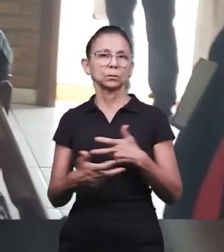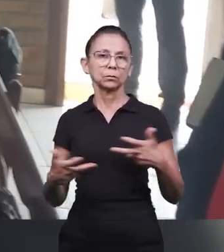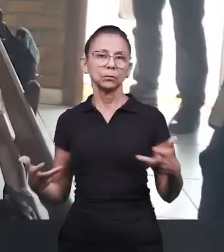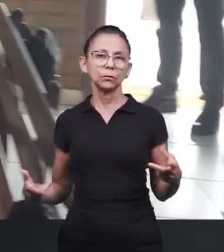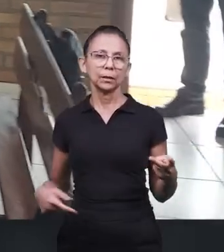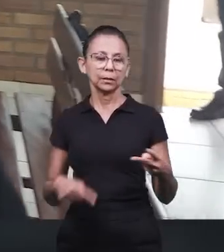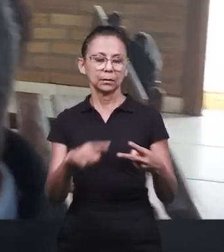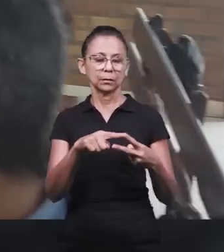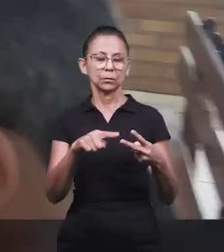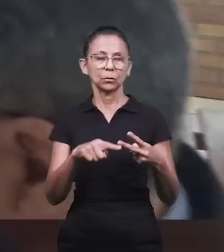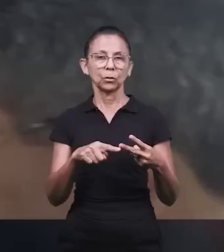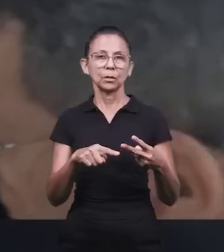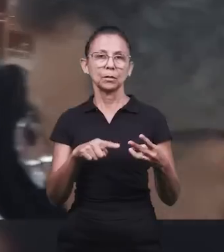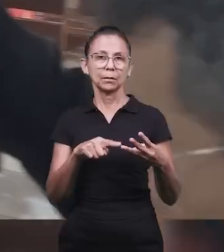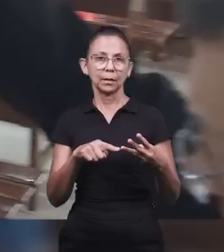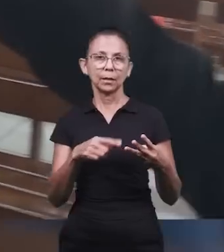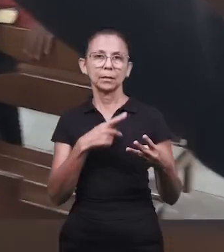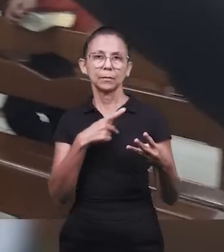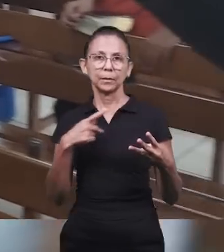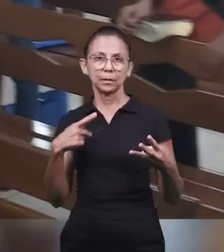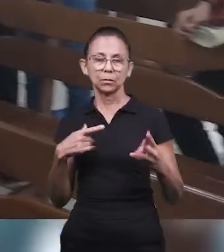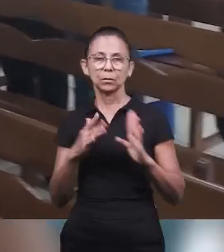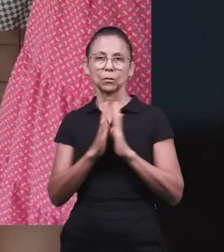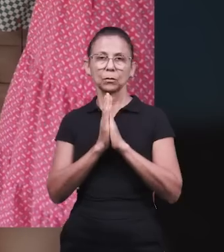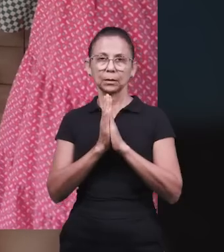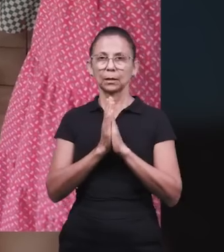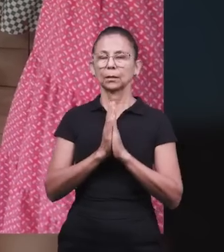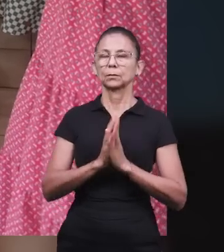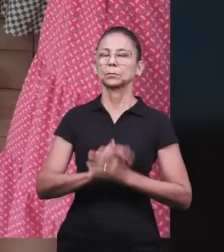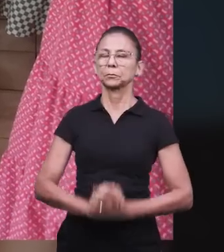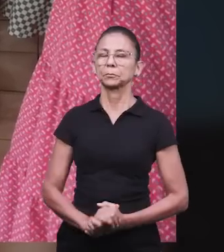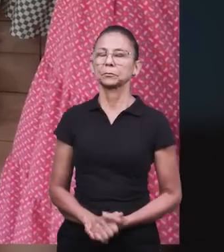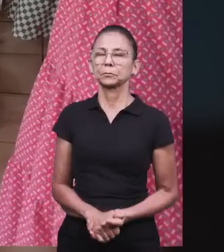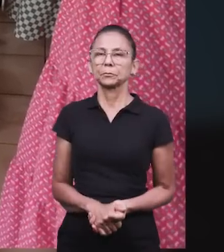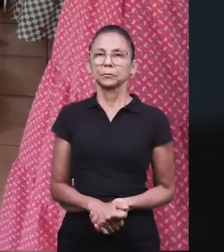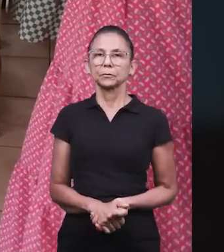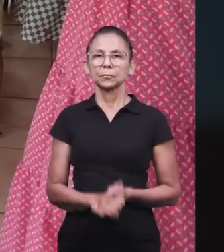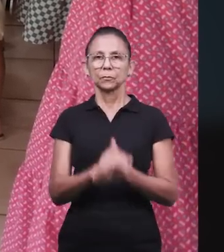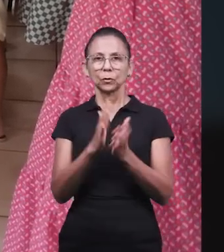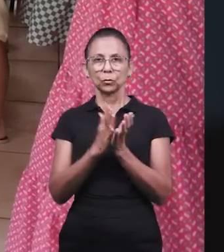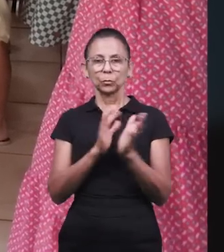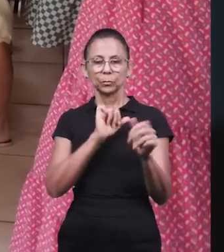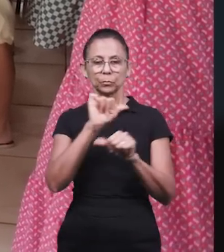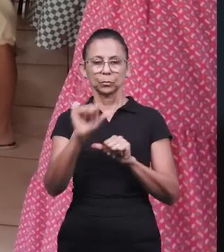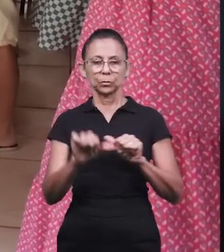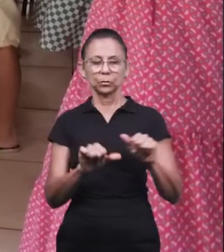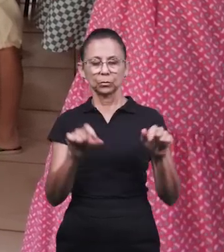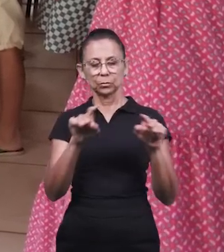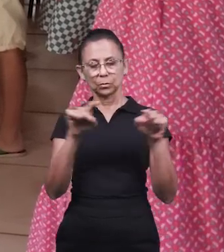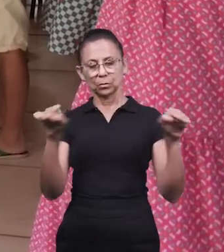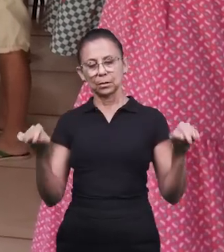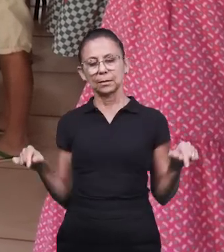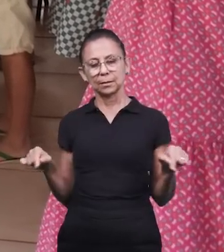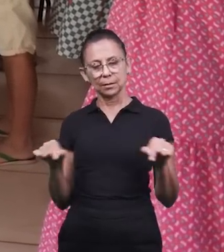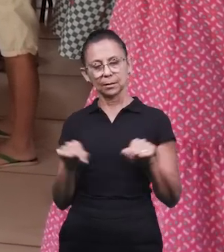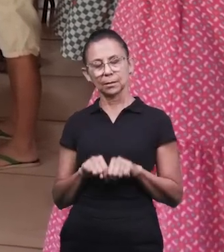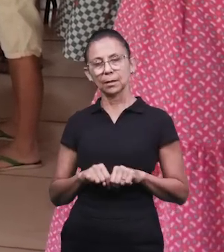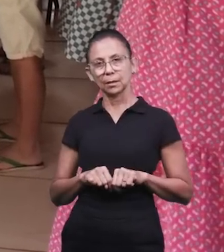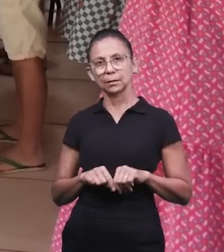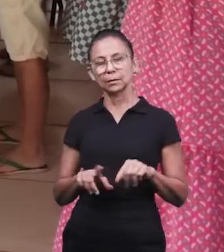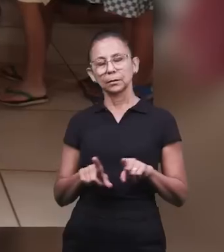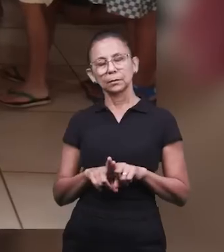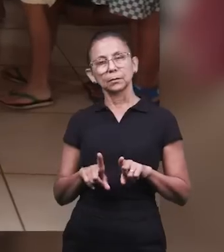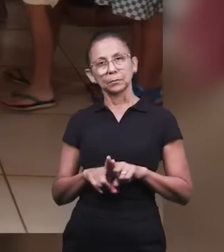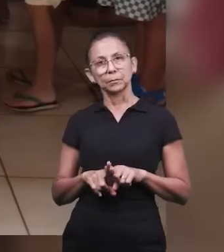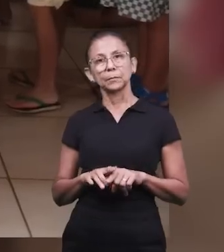que junto com o pastor Luiz Sérgio oraram pelos promovidos. Na cidade de Parauapebas, Pará, com as igrejas de Guanabara e Jardim América,